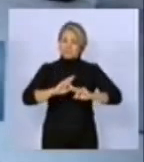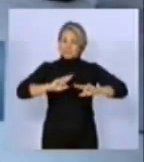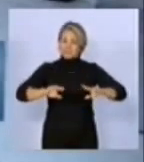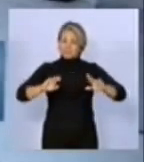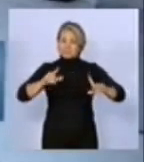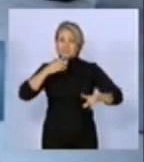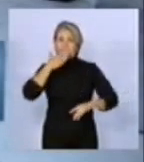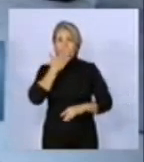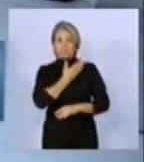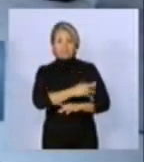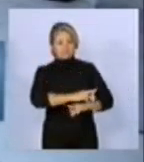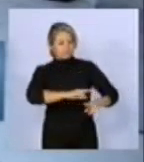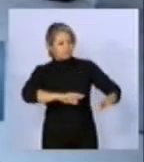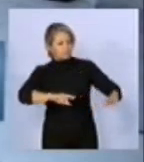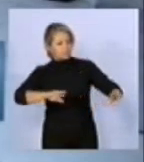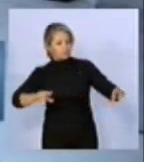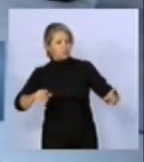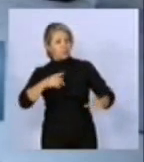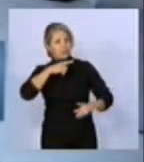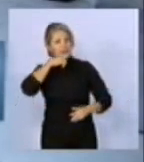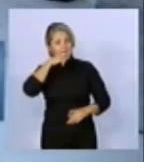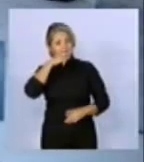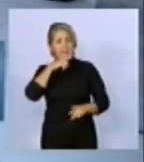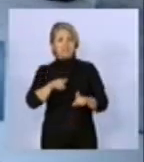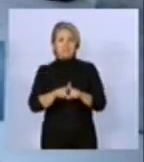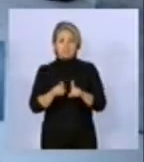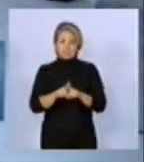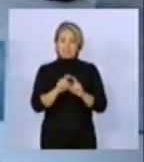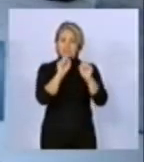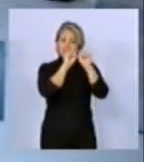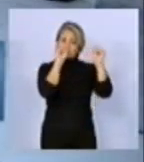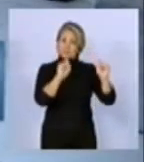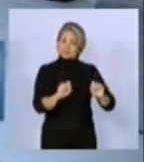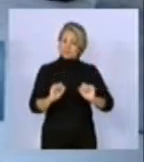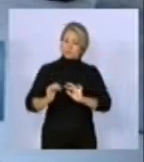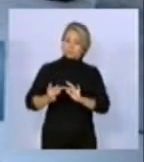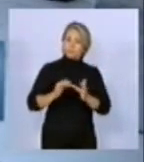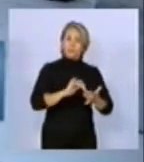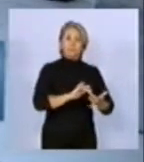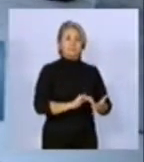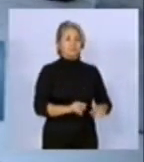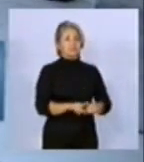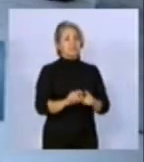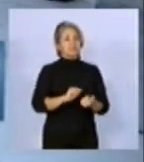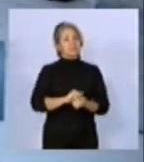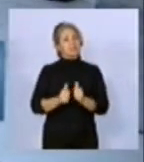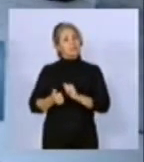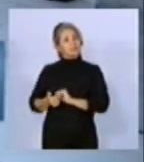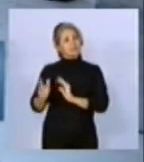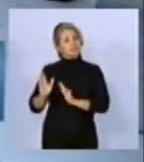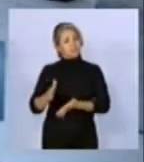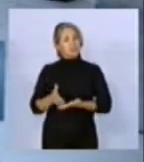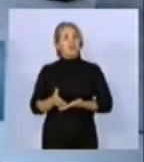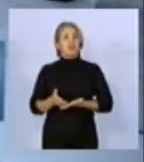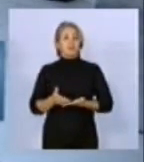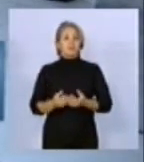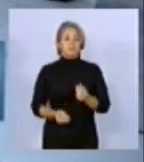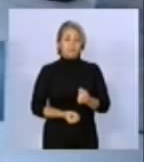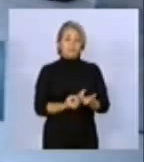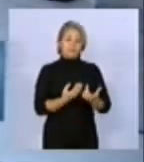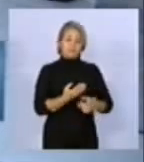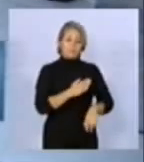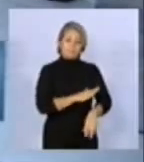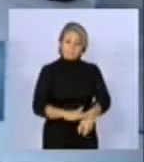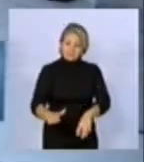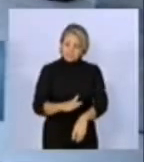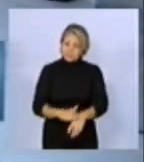ainda experimentação E sistematização adequada para o plantil e Cortes mecanizado ainda